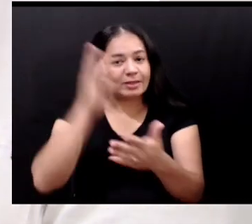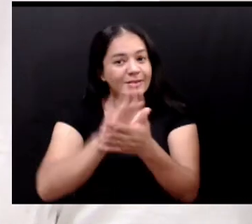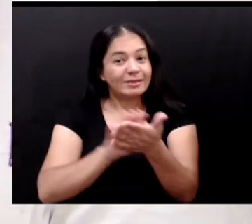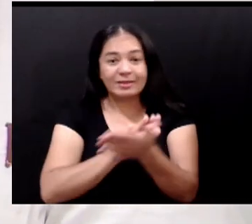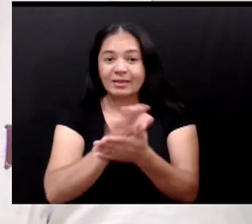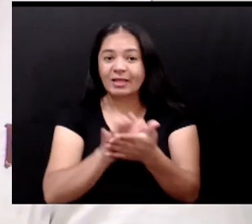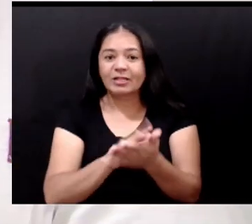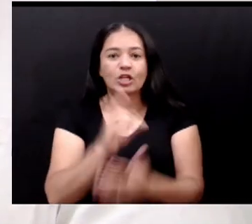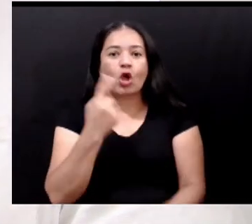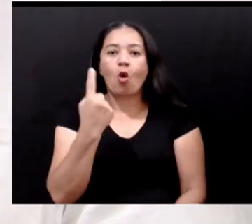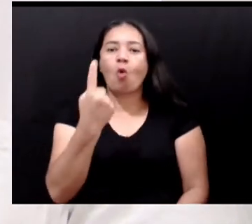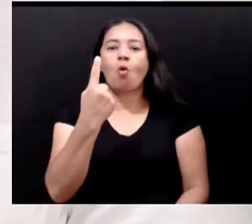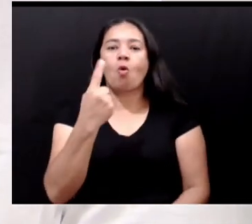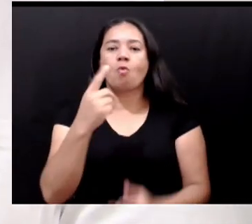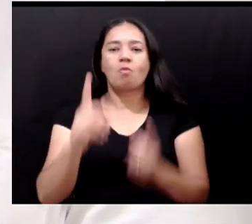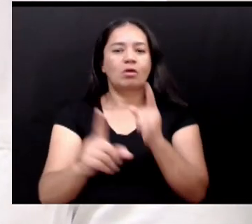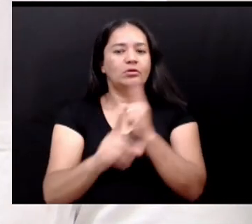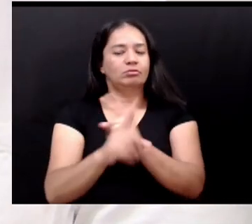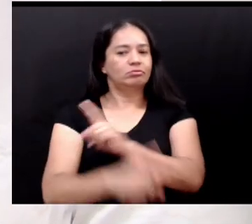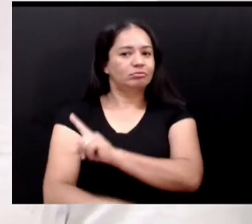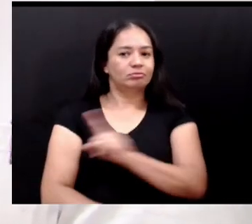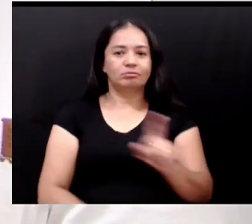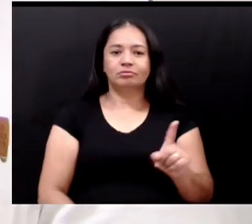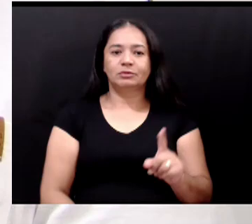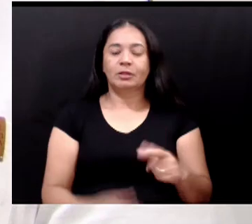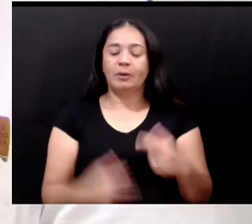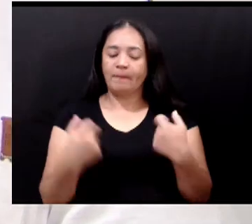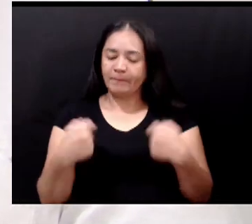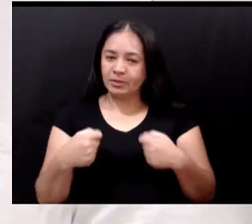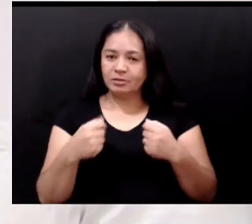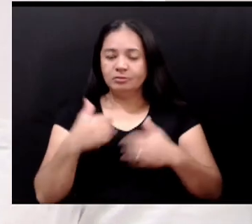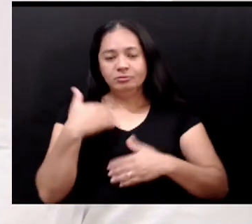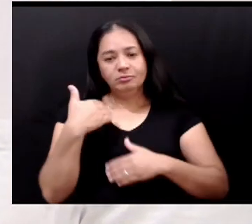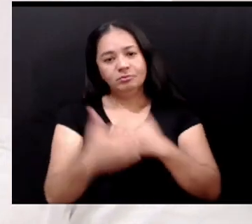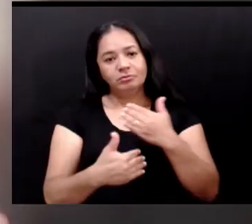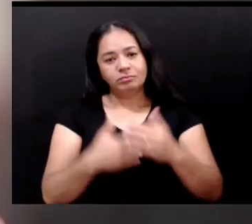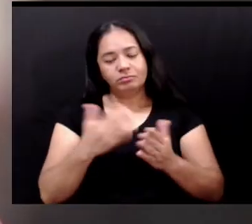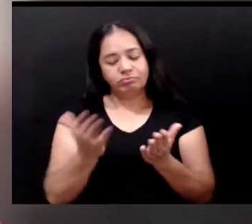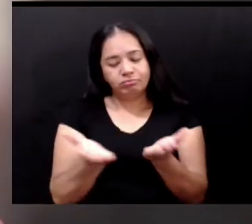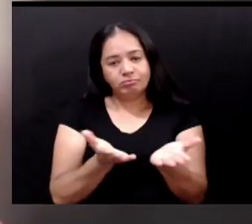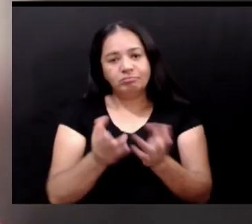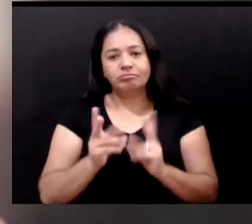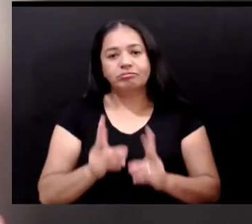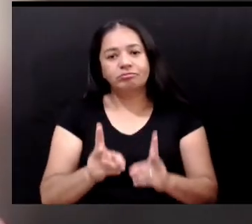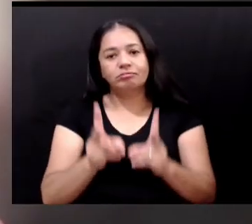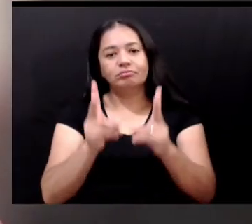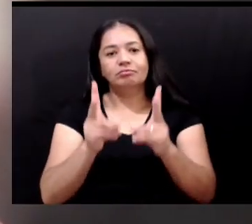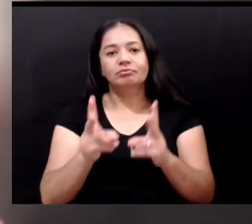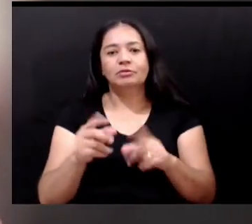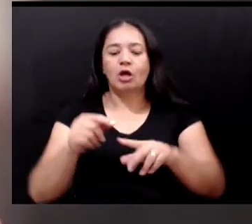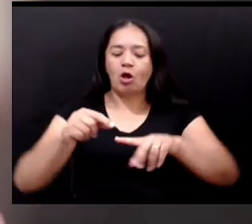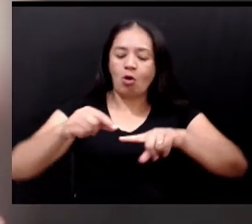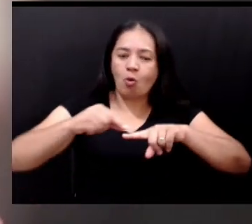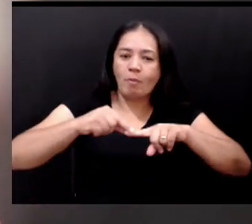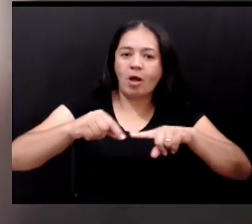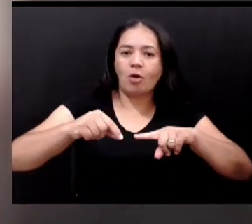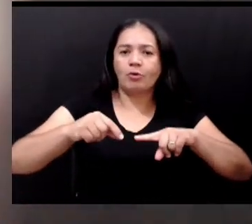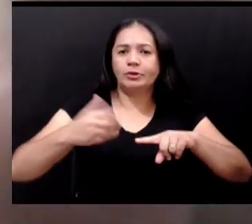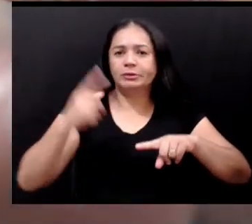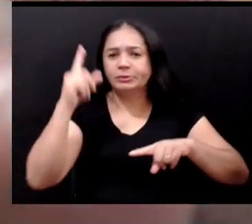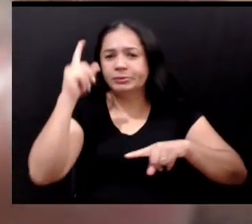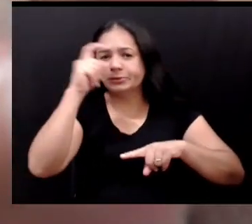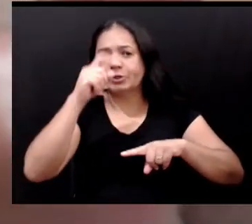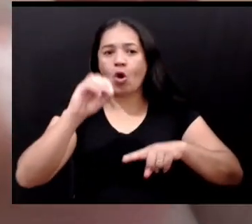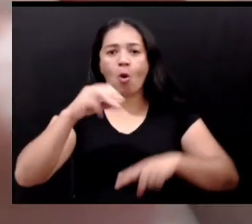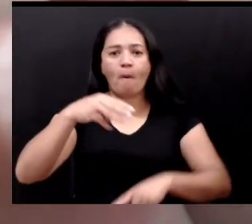numa visita. Tudo vai levar a um tratamento. Seja uma unha encravada, uma onicomicose, que hoje é uma